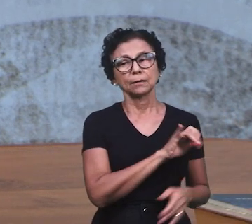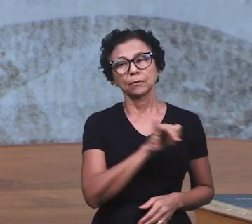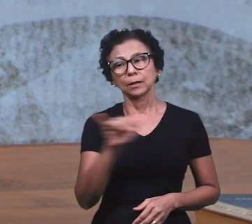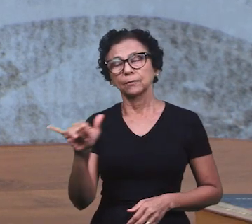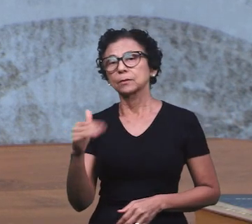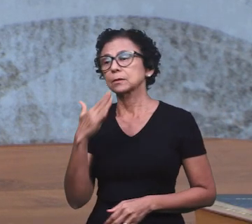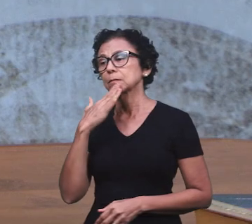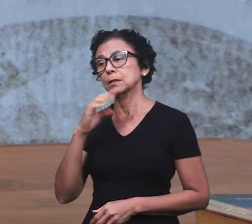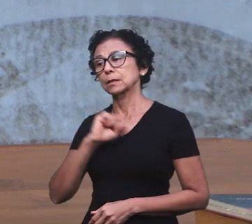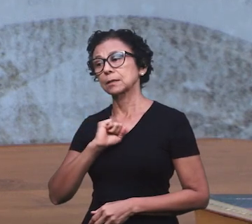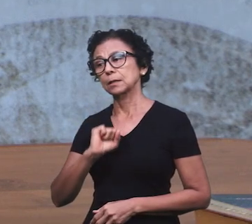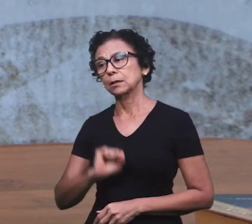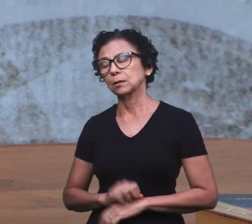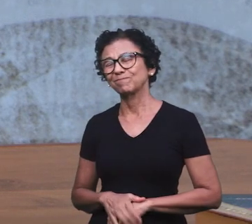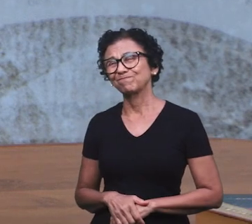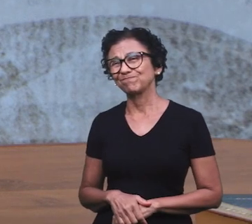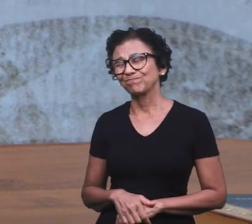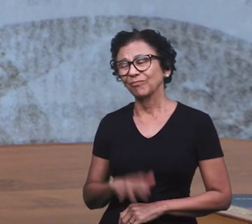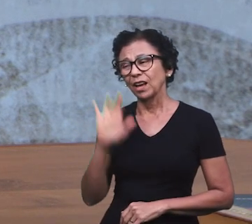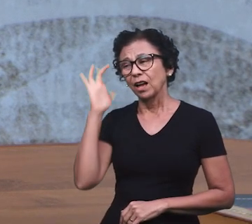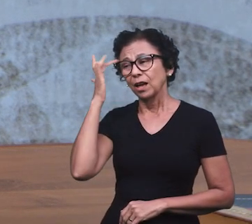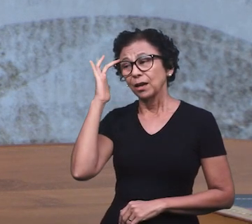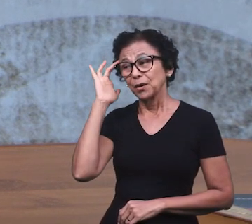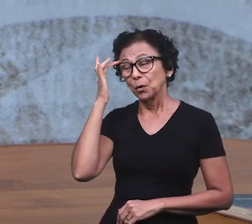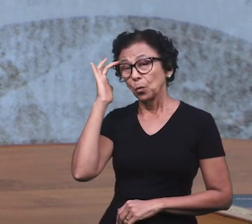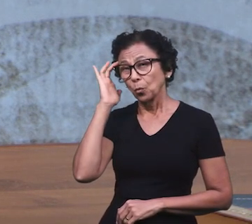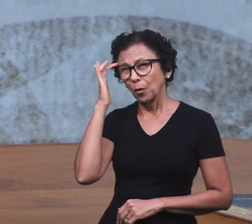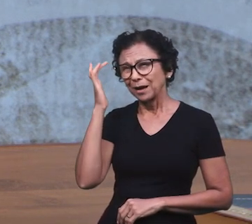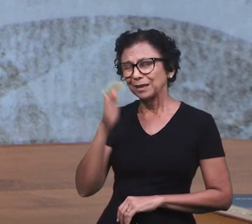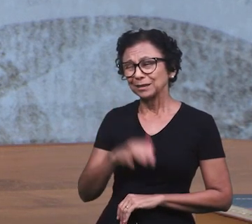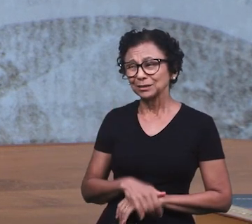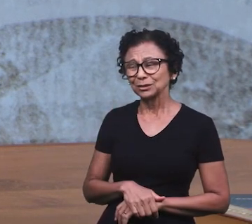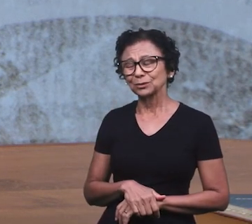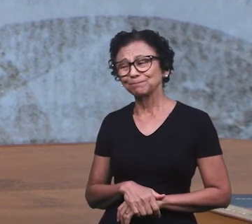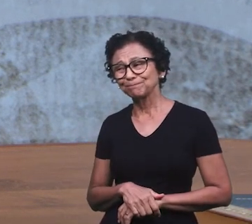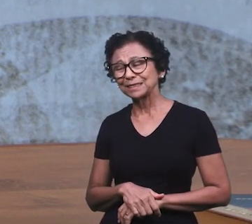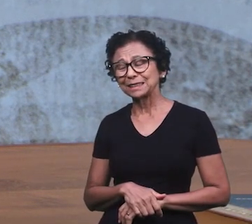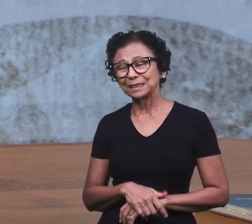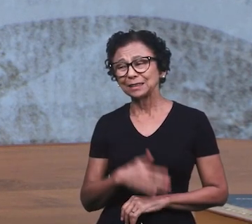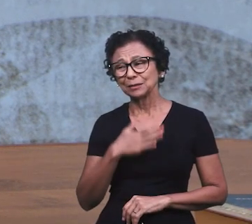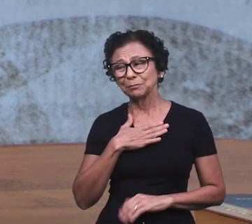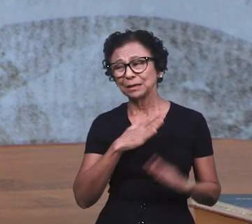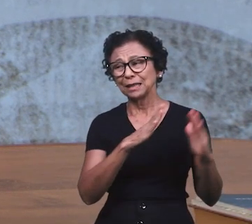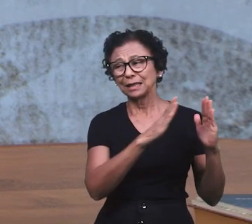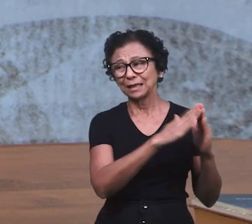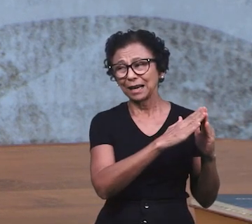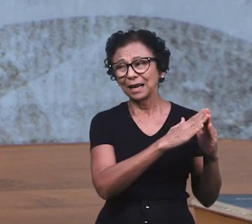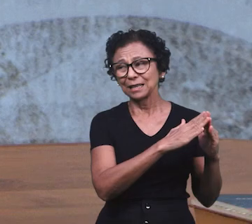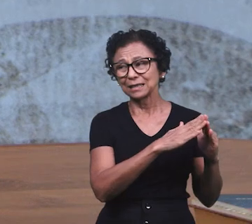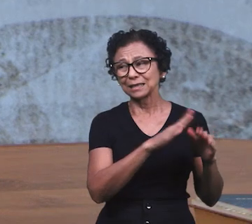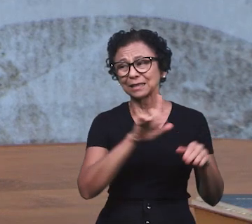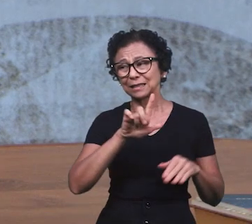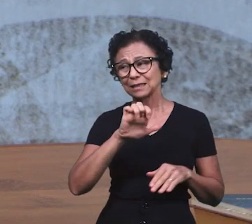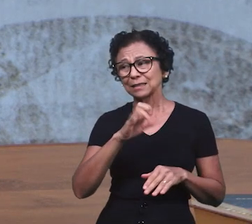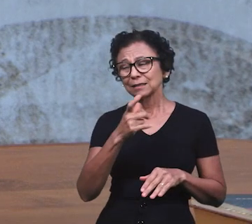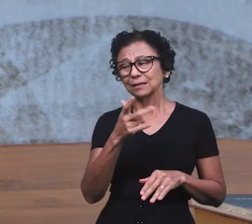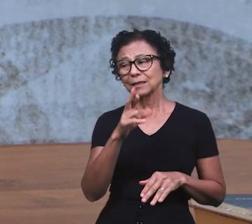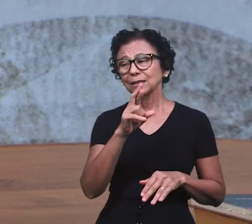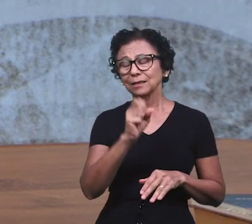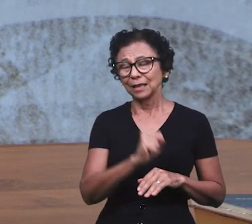dizendo-me: parece-me que há como que praga em minha casa. E o